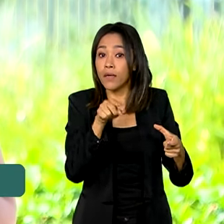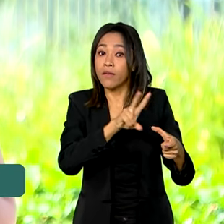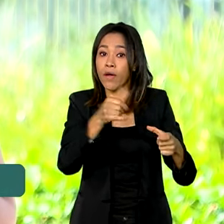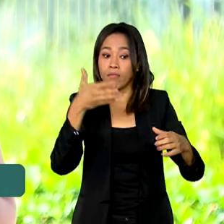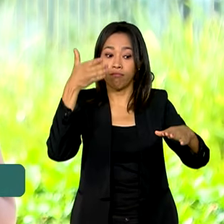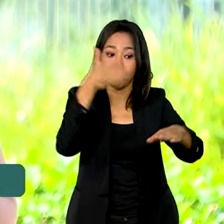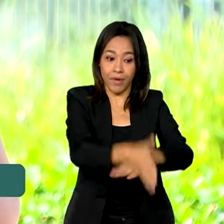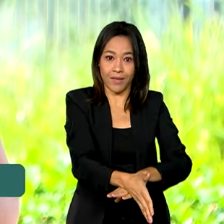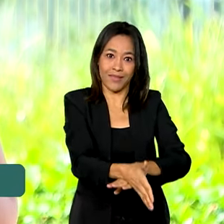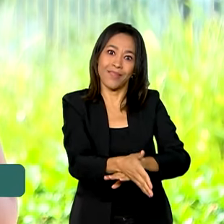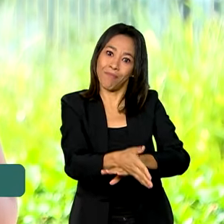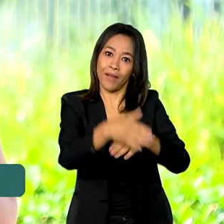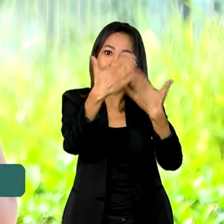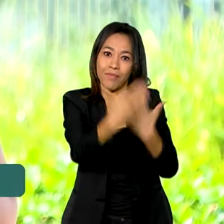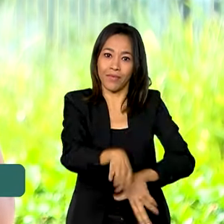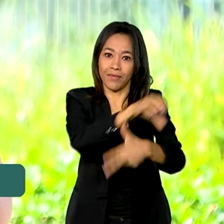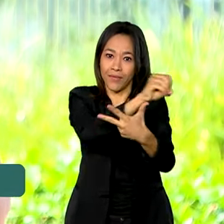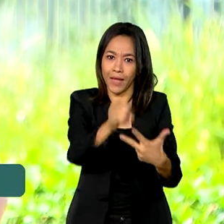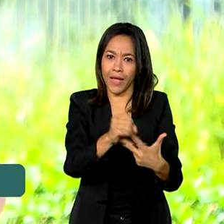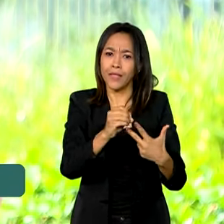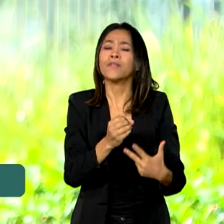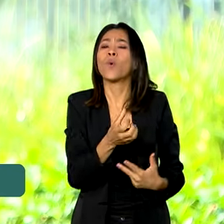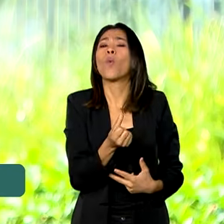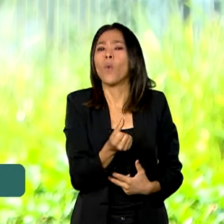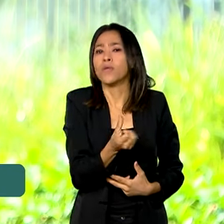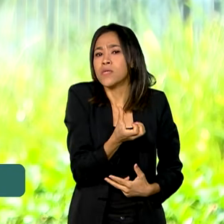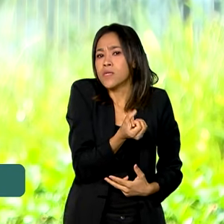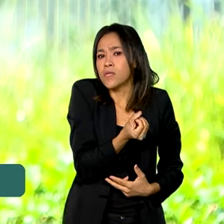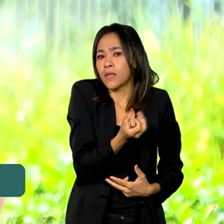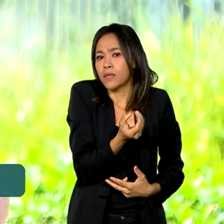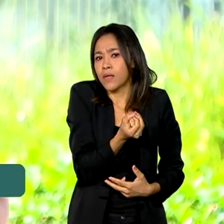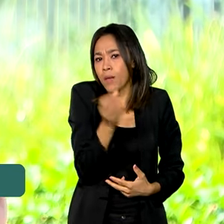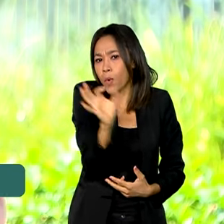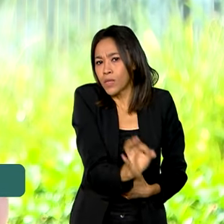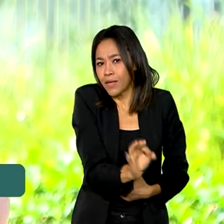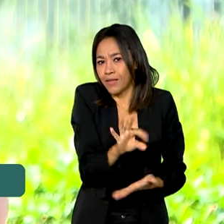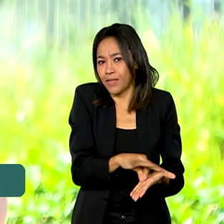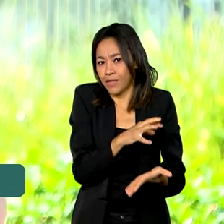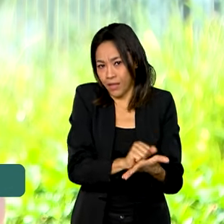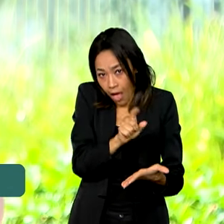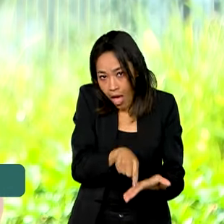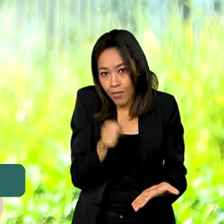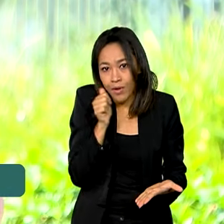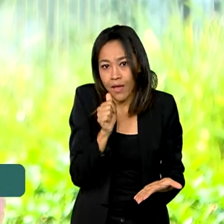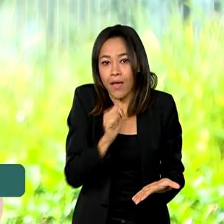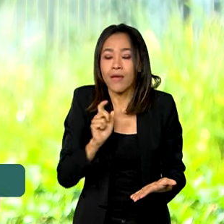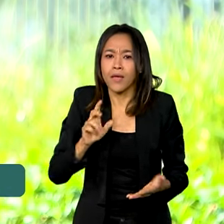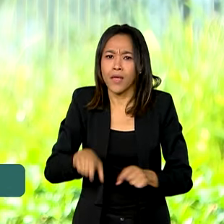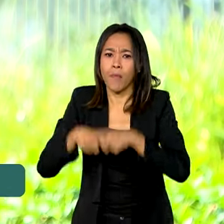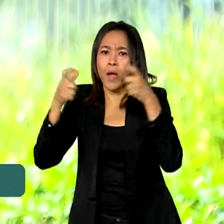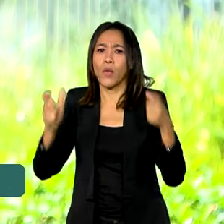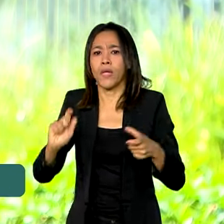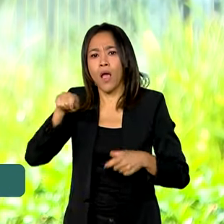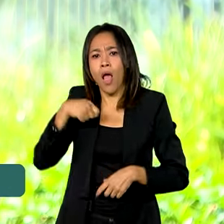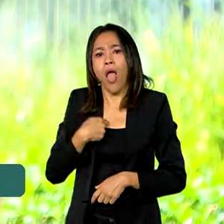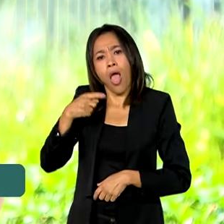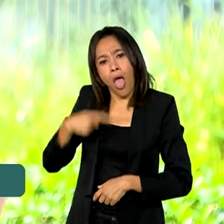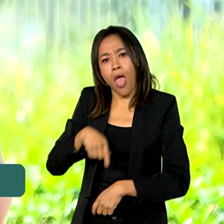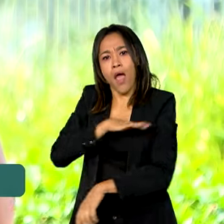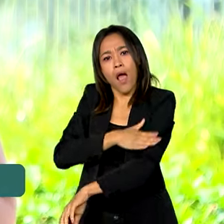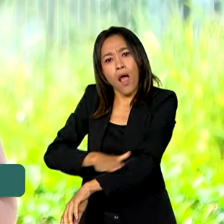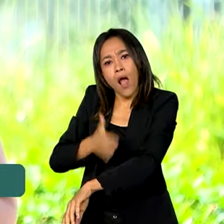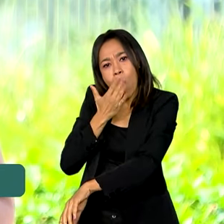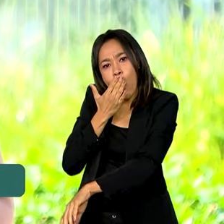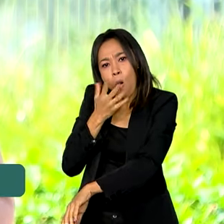participar do Enem neste ano elas equivale a 60% dos inscritos e a maioria se reconhece como da cor parda o estado